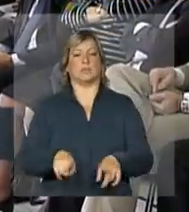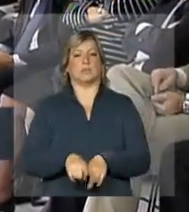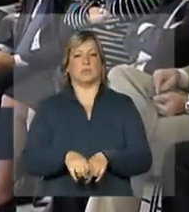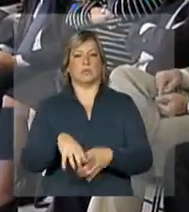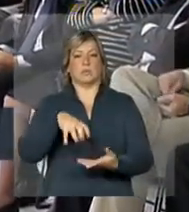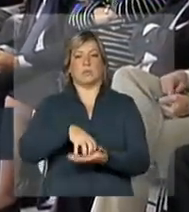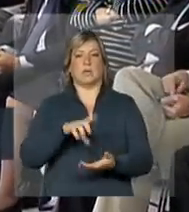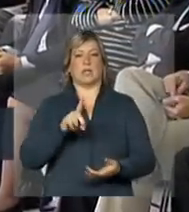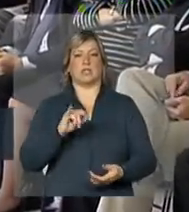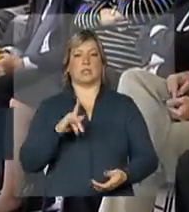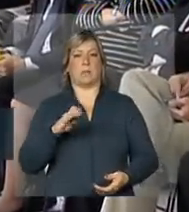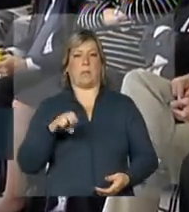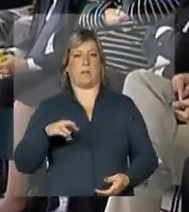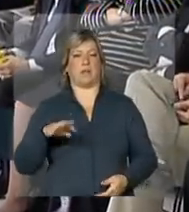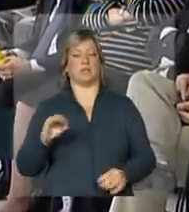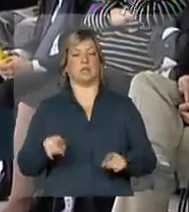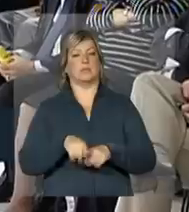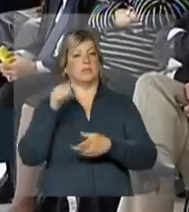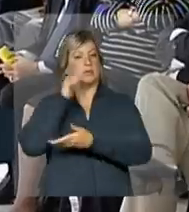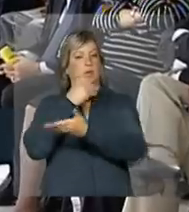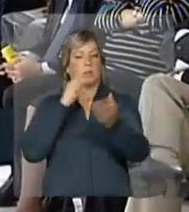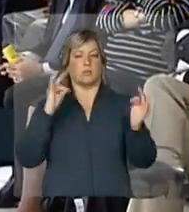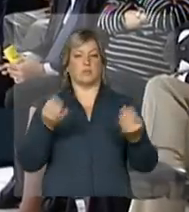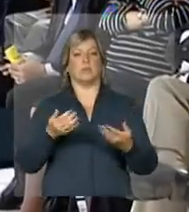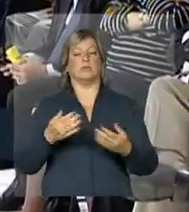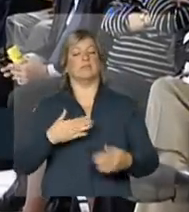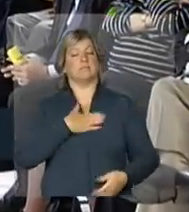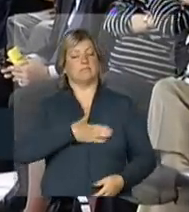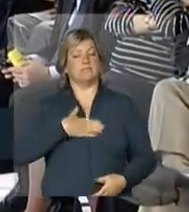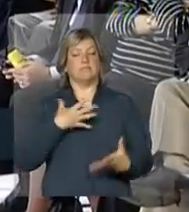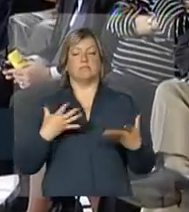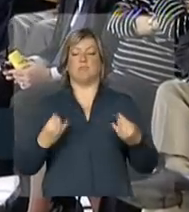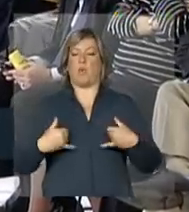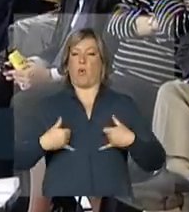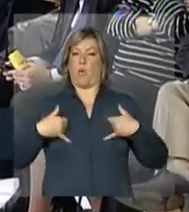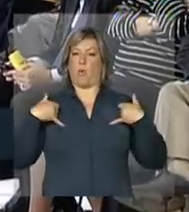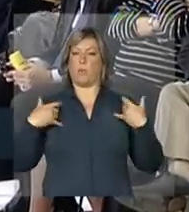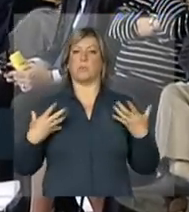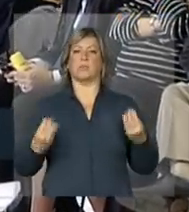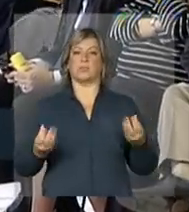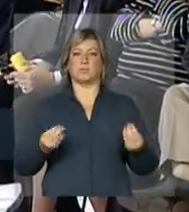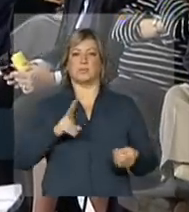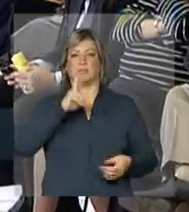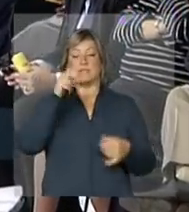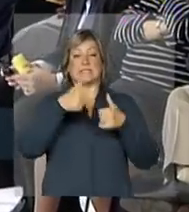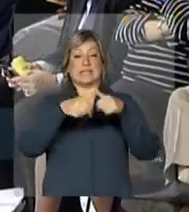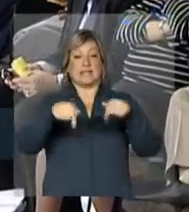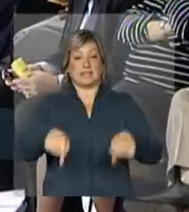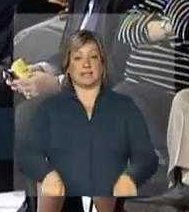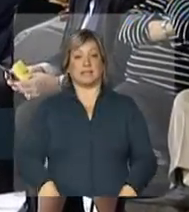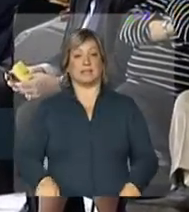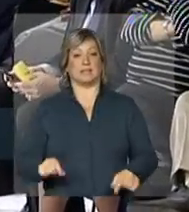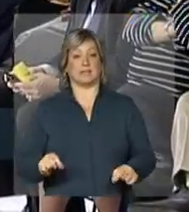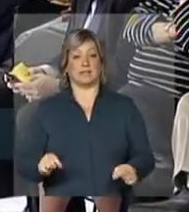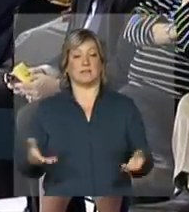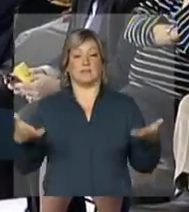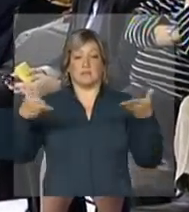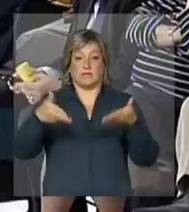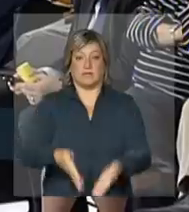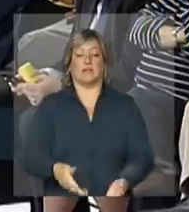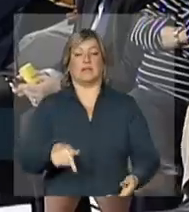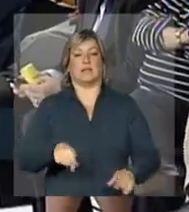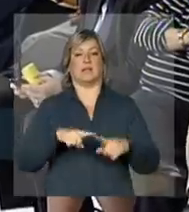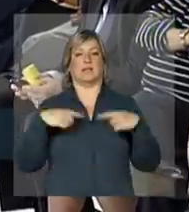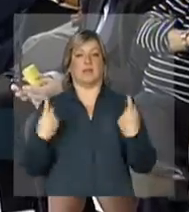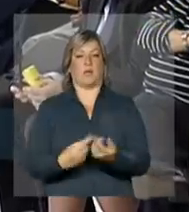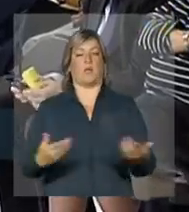diplomático senhoras e senhores É uma honra e um orgulho muito grande está aqui fazendo parte desse